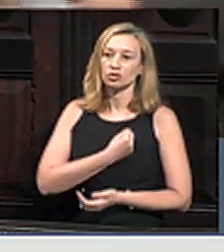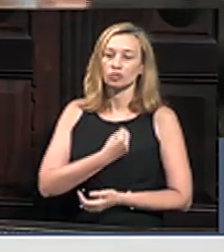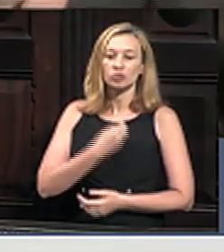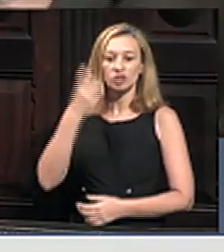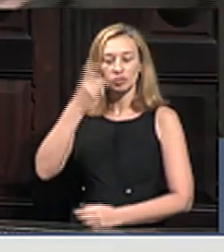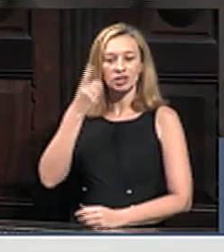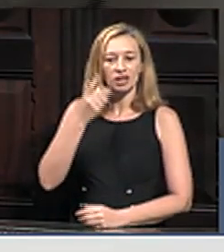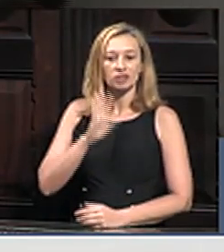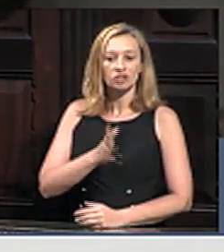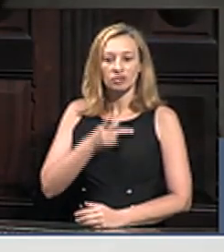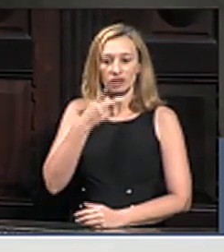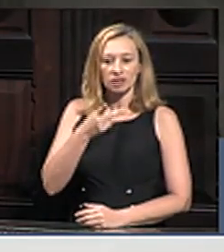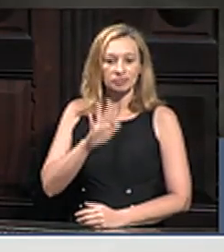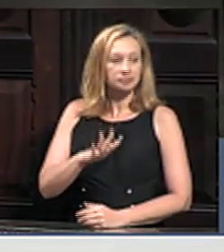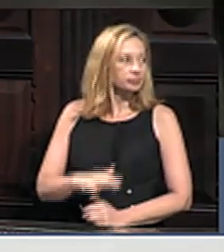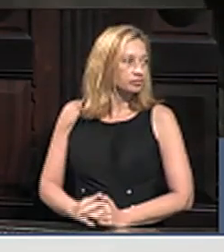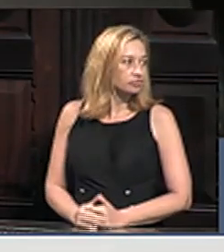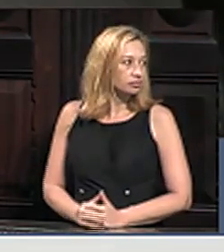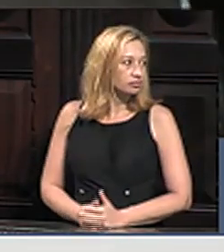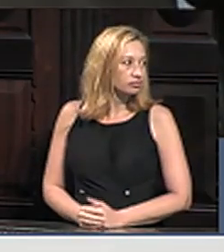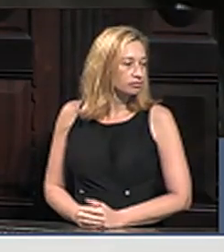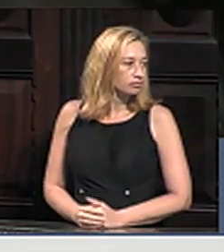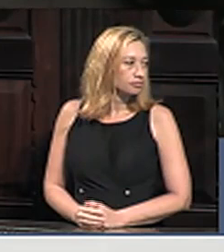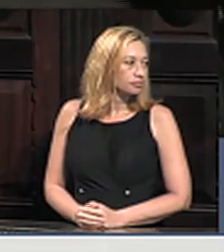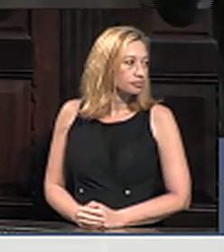Para emitir parecer,